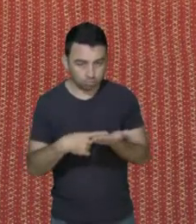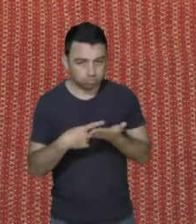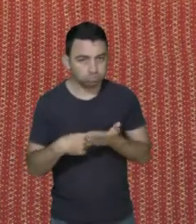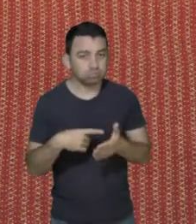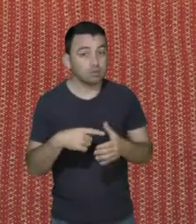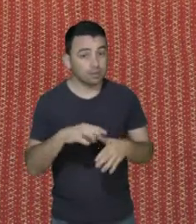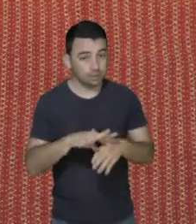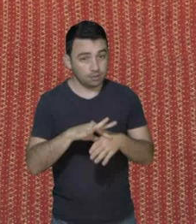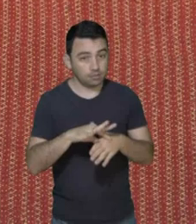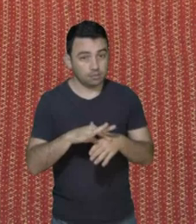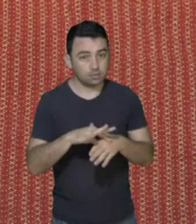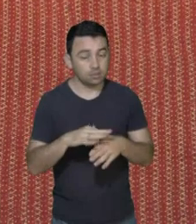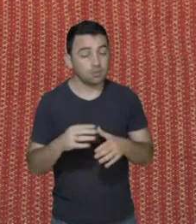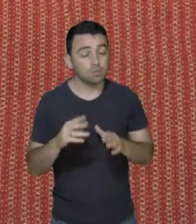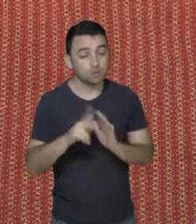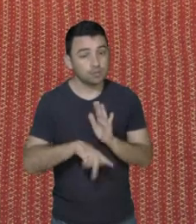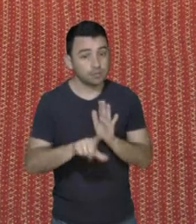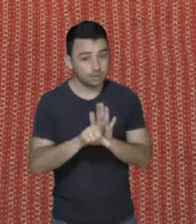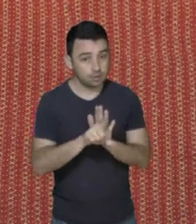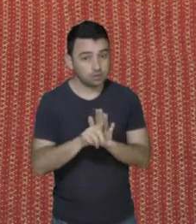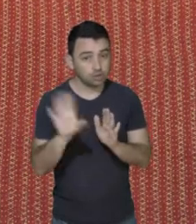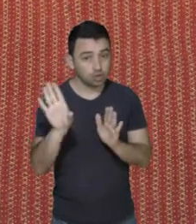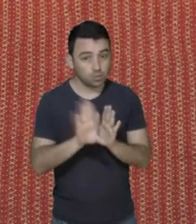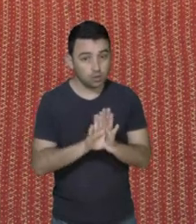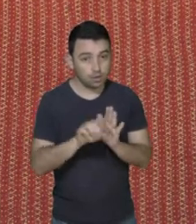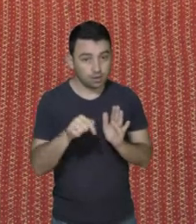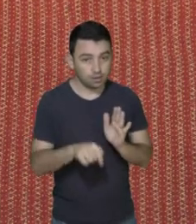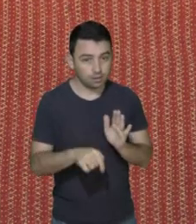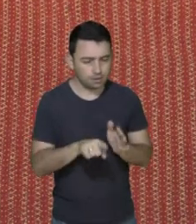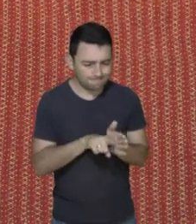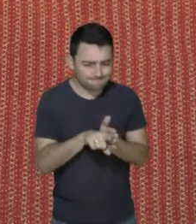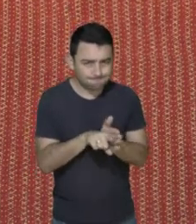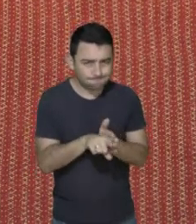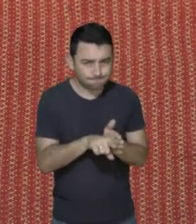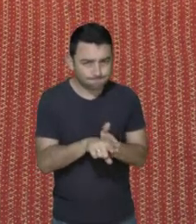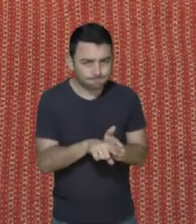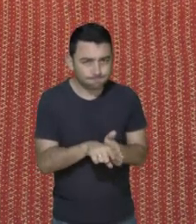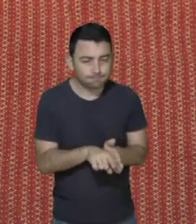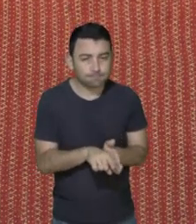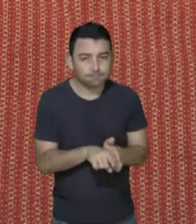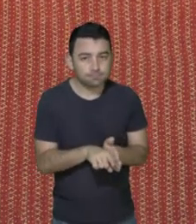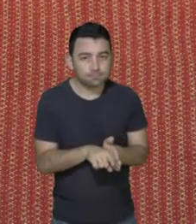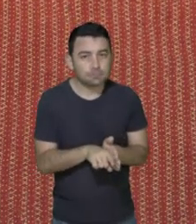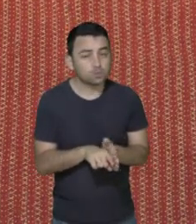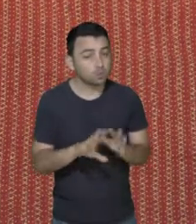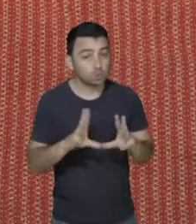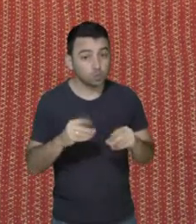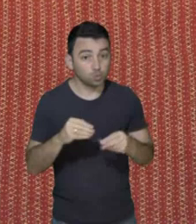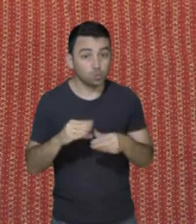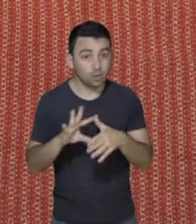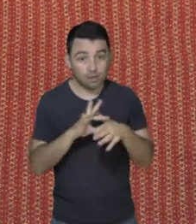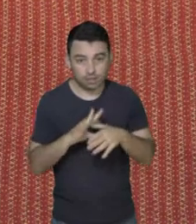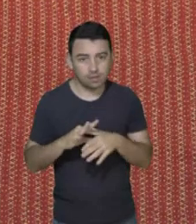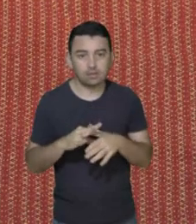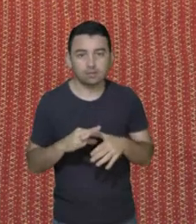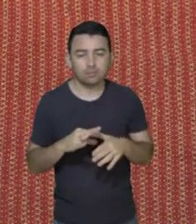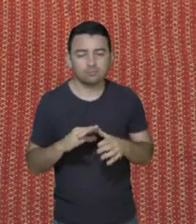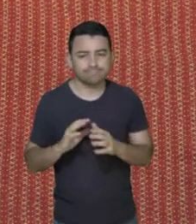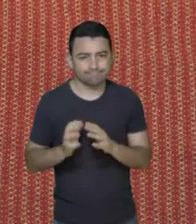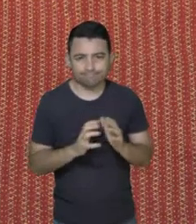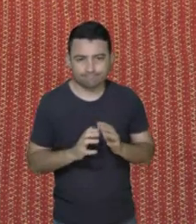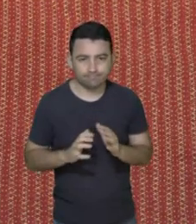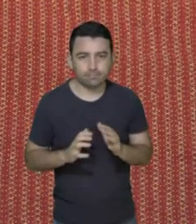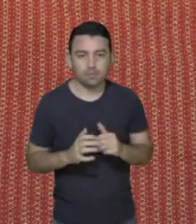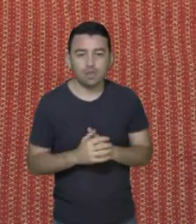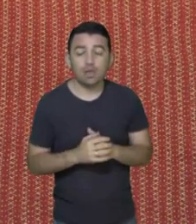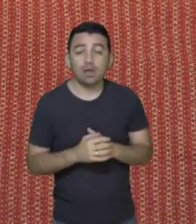projeto de lei aportou nesta casa e, após ser examinado ipsi literis pelos seus líderes de todas as bancadas,